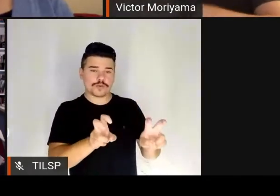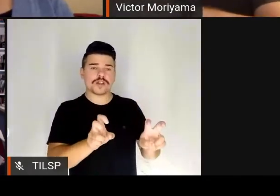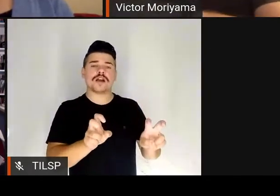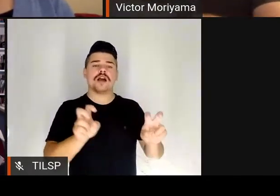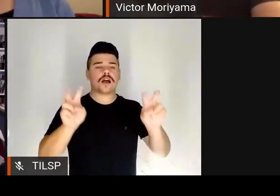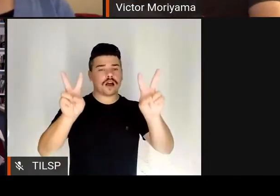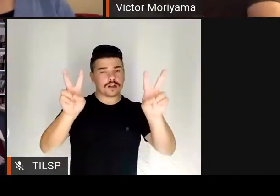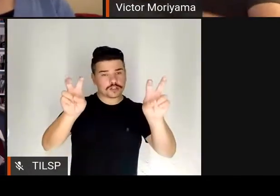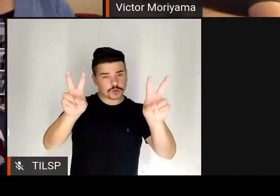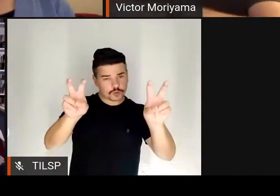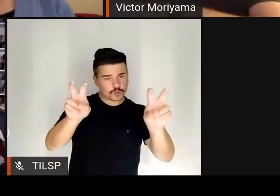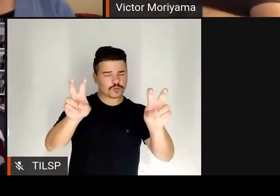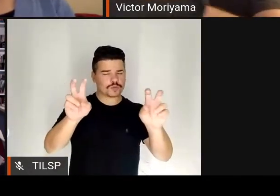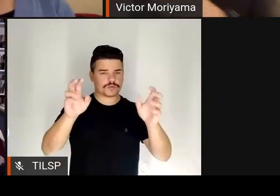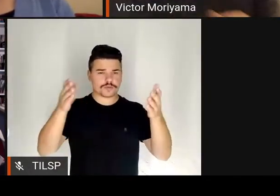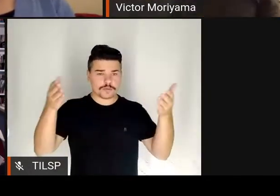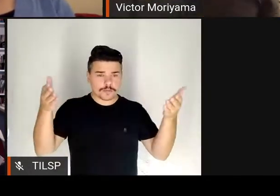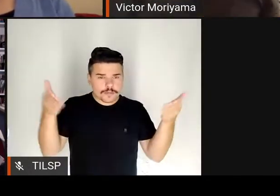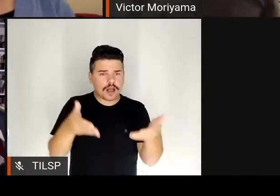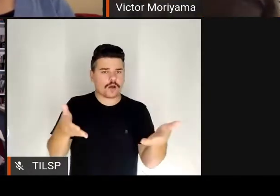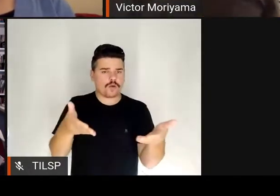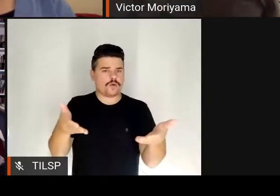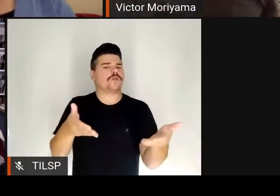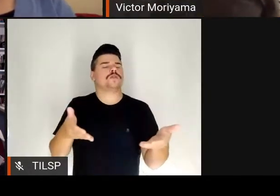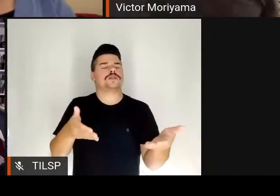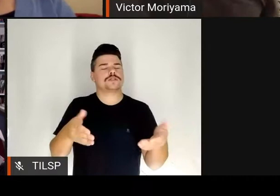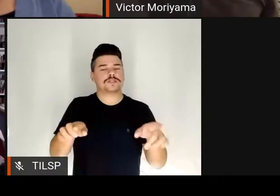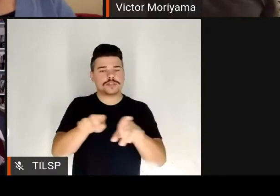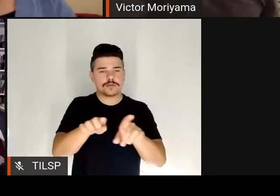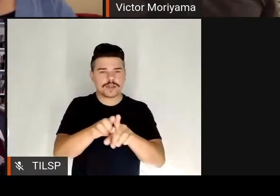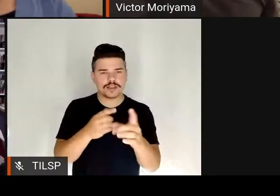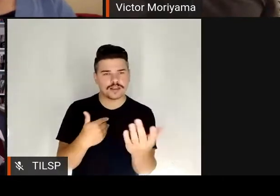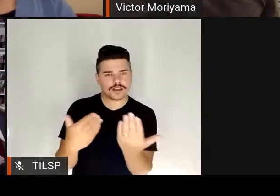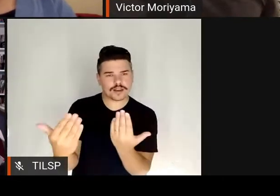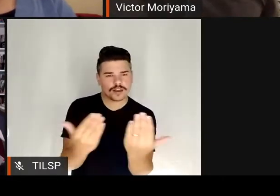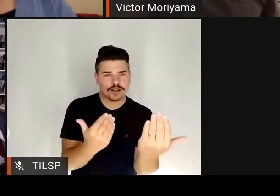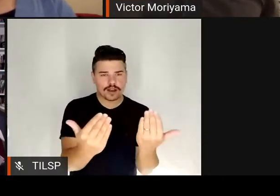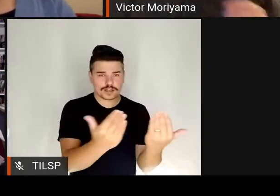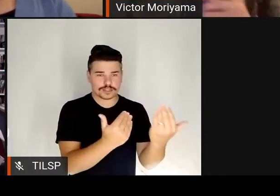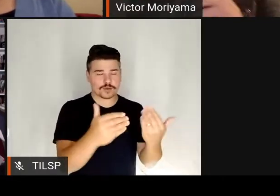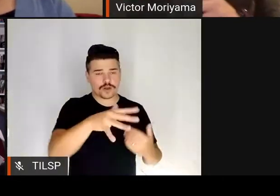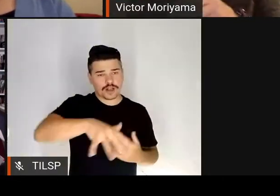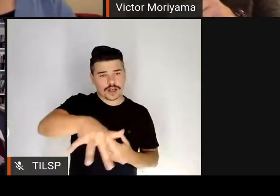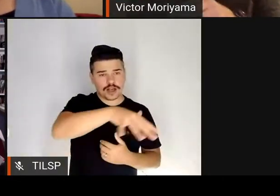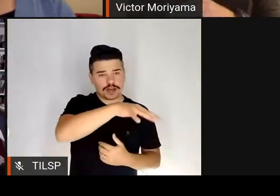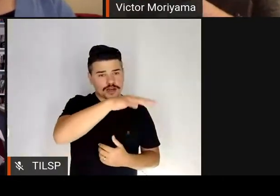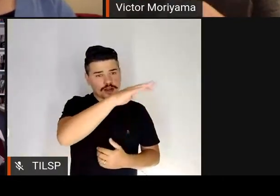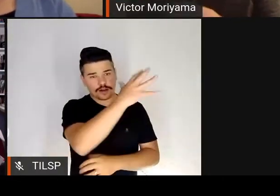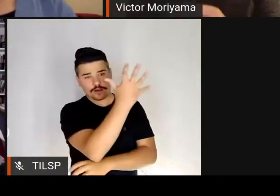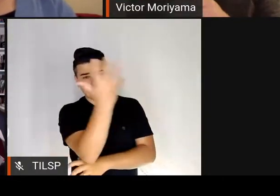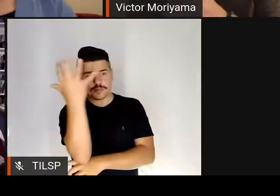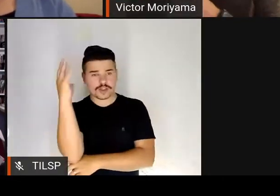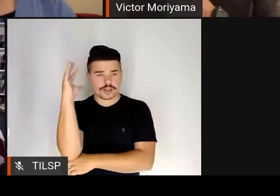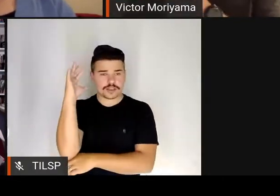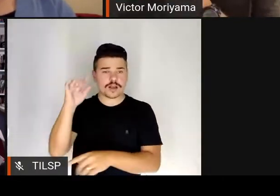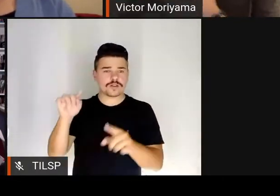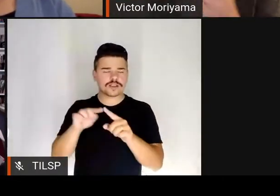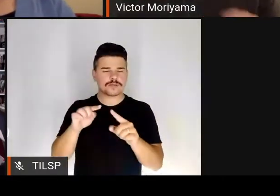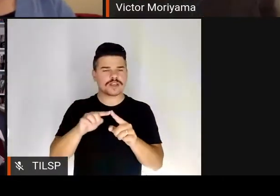embates em relações tanto ambientais, mas como questões